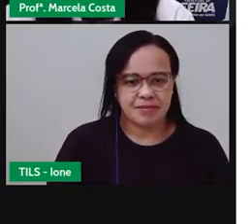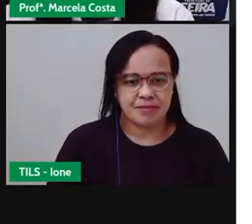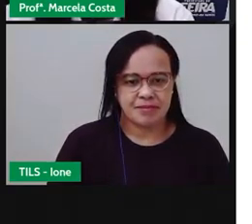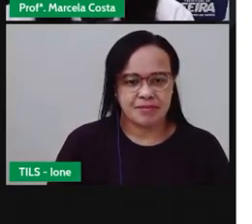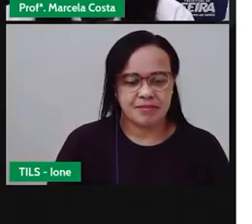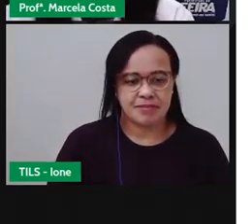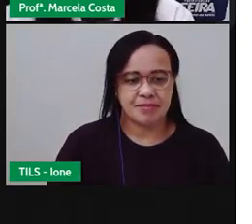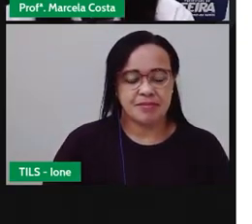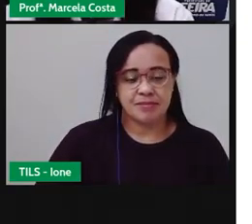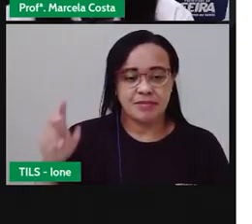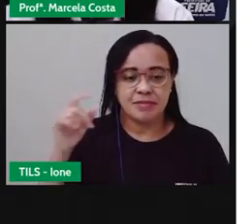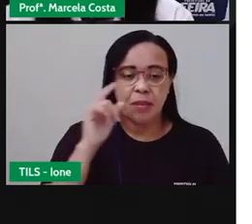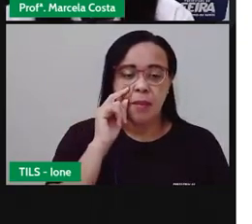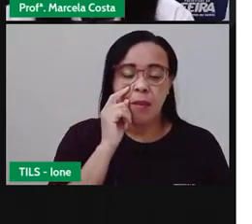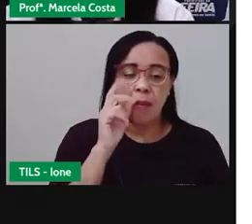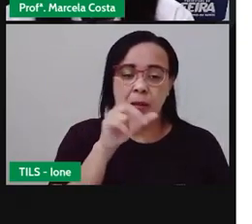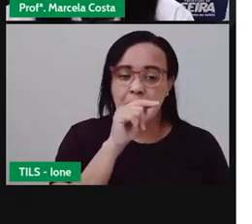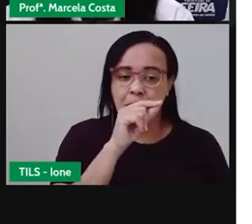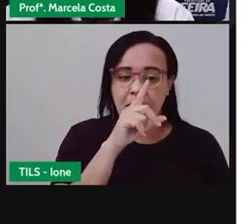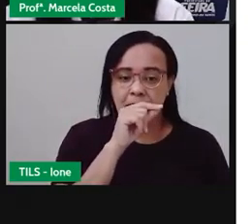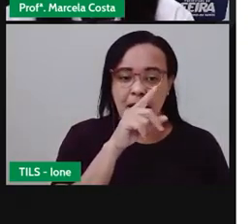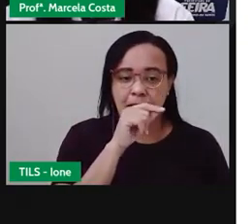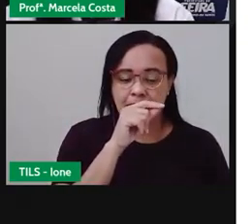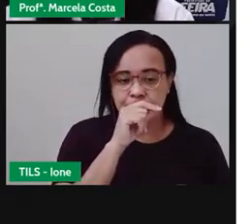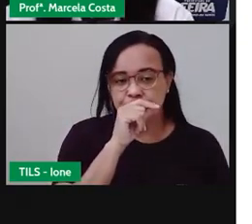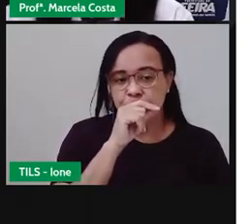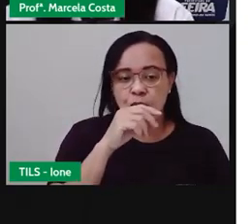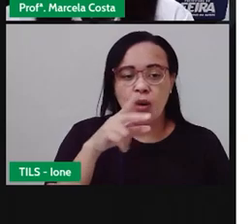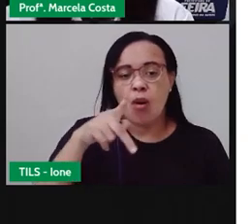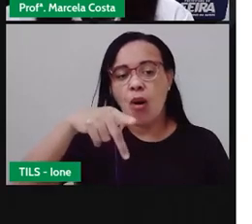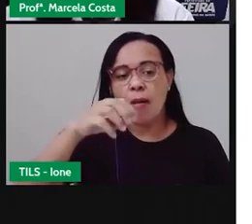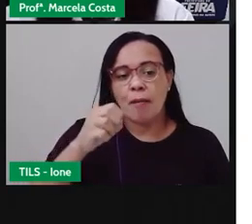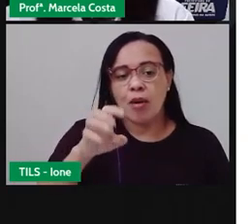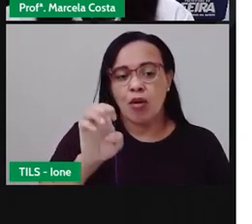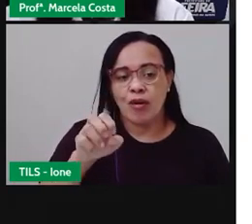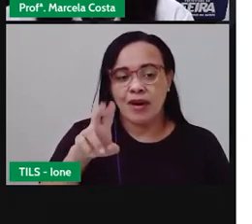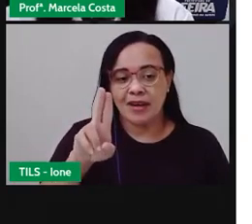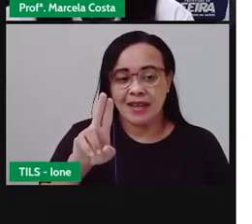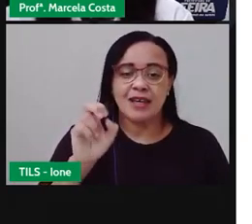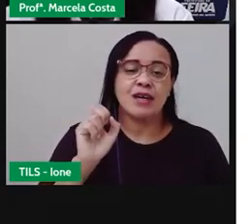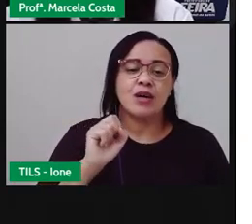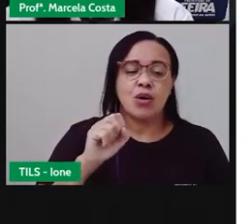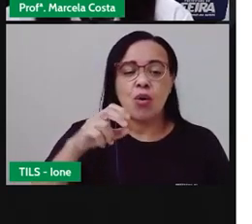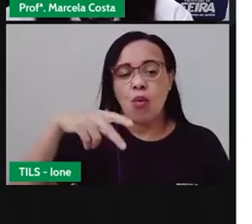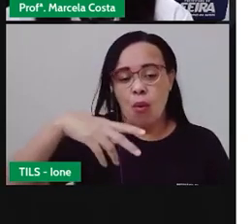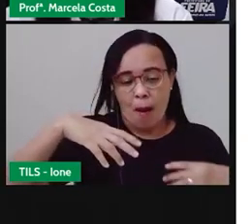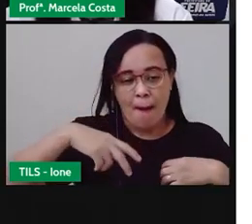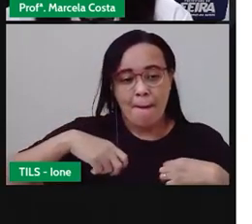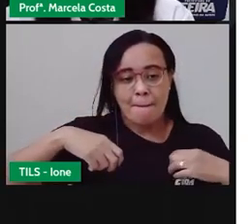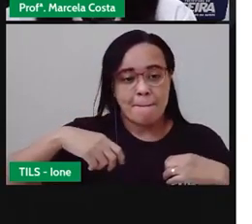O pato roeu a polpa do peito de pomba.